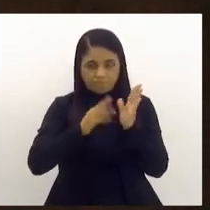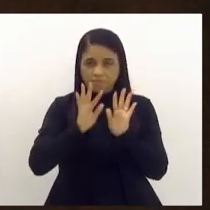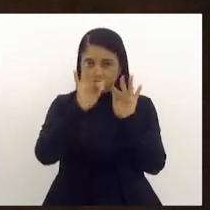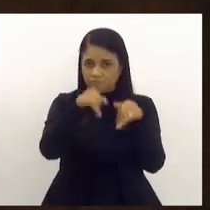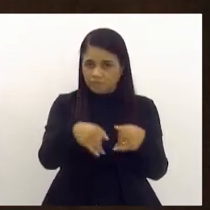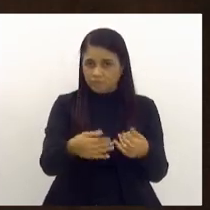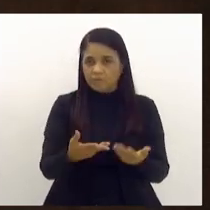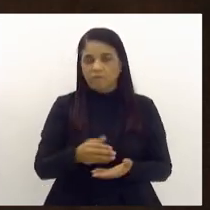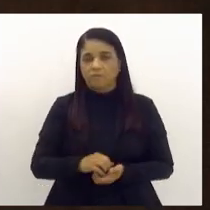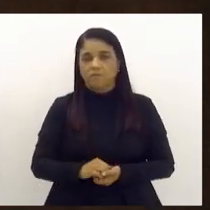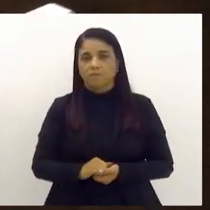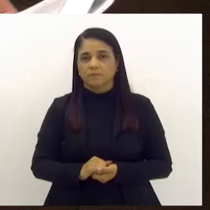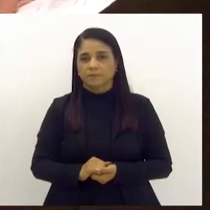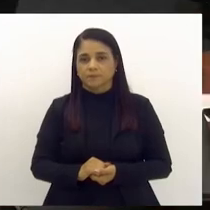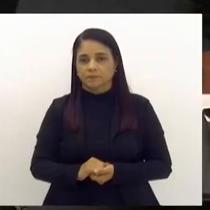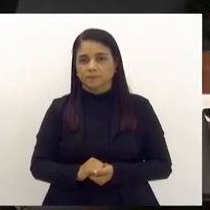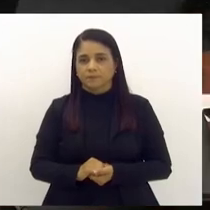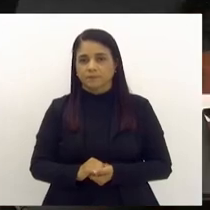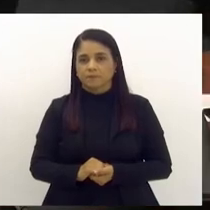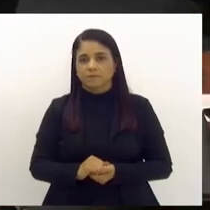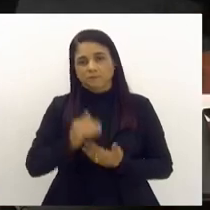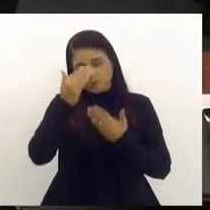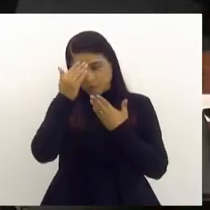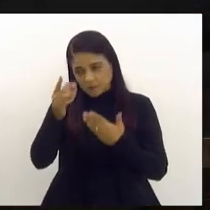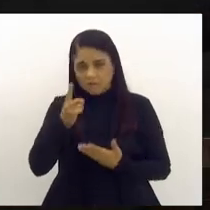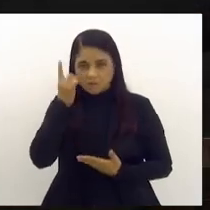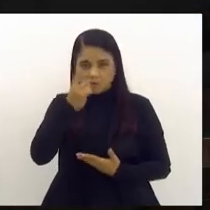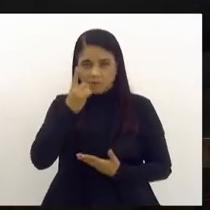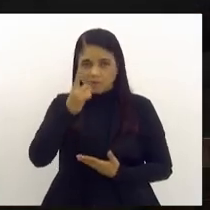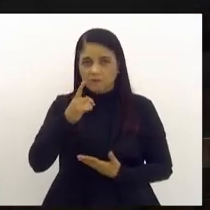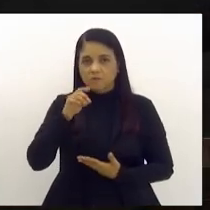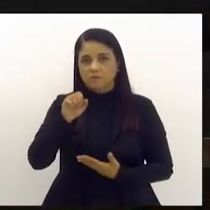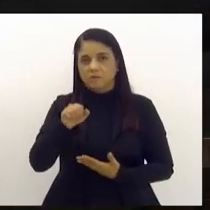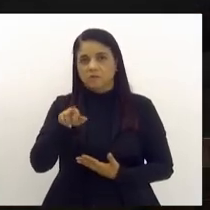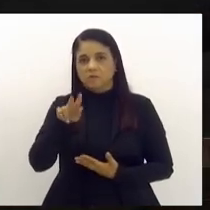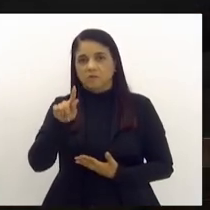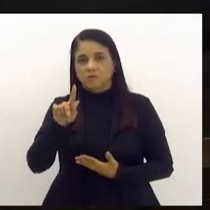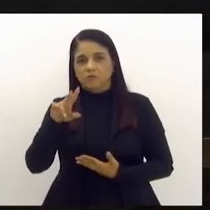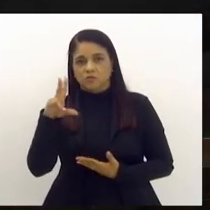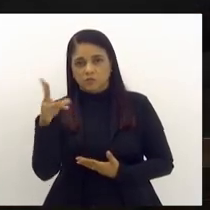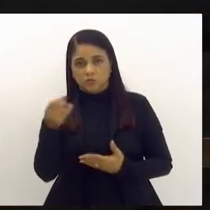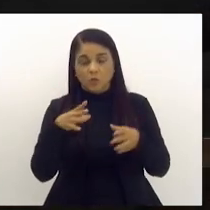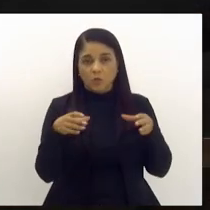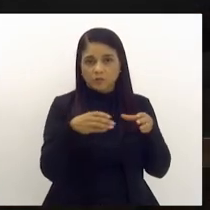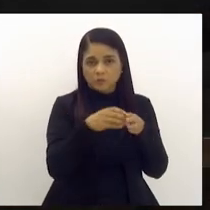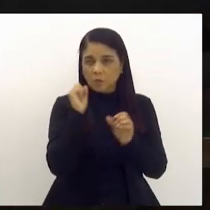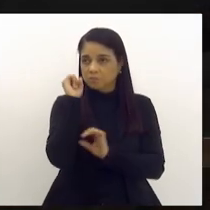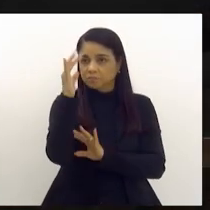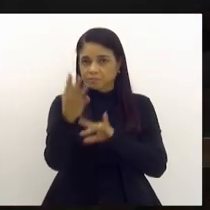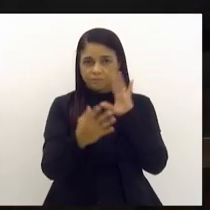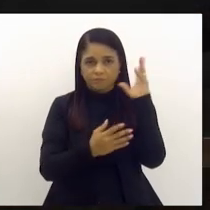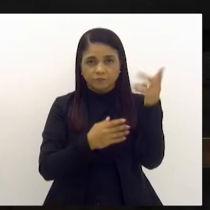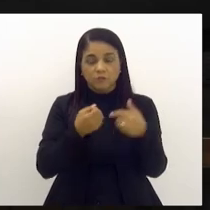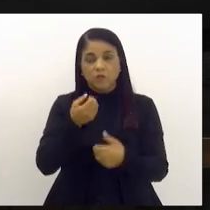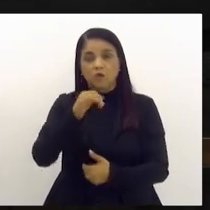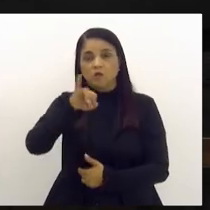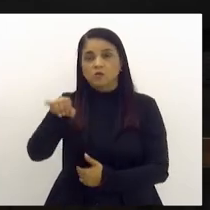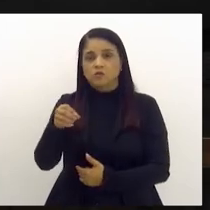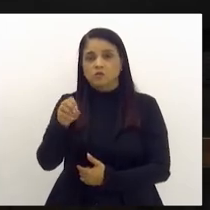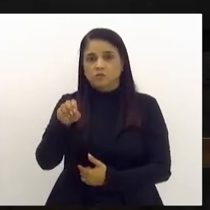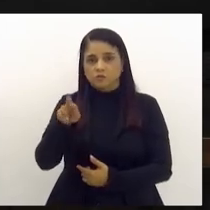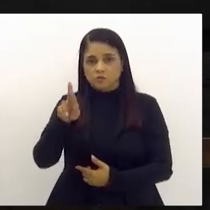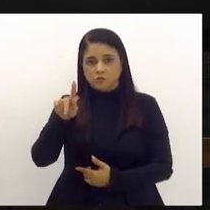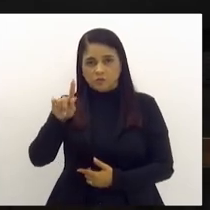redação. Muito obrigado, deputado doutor Serginho. Pela Comissão de Meio Ambiente, Jorge Felipe